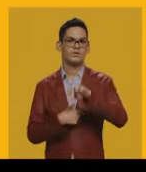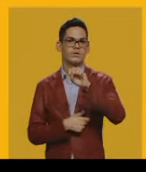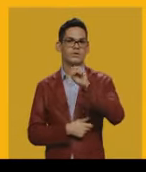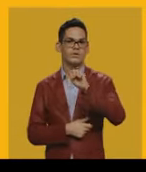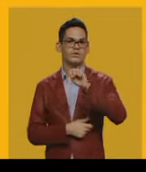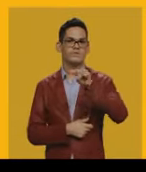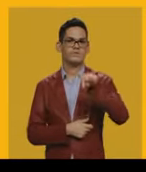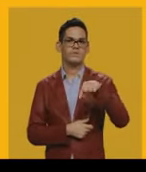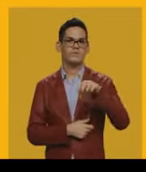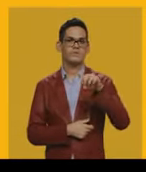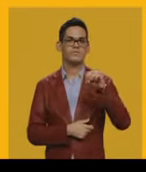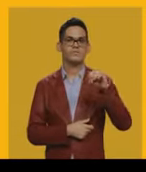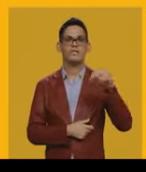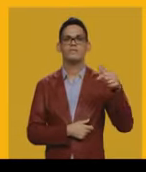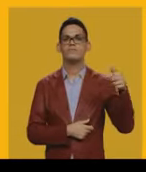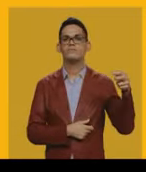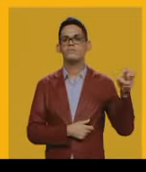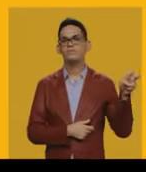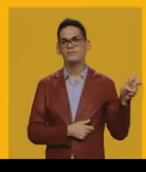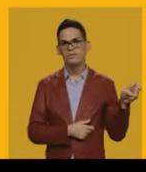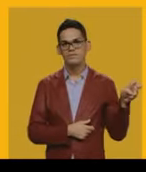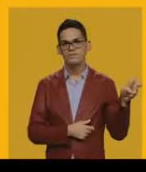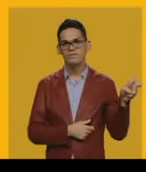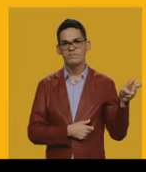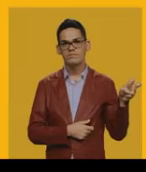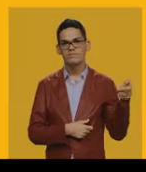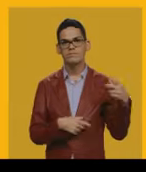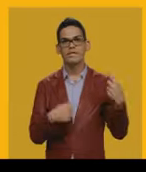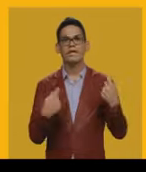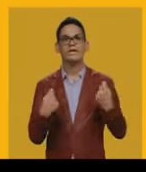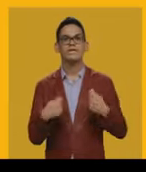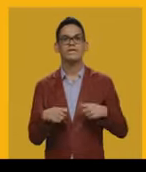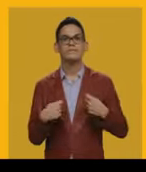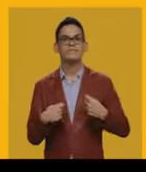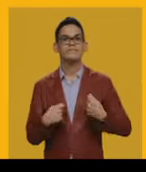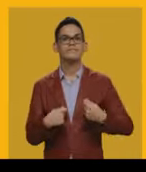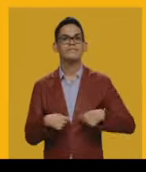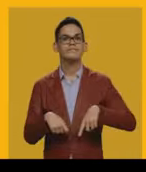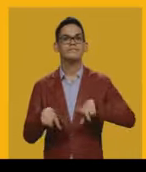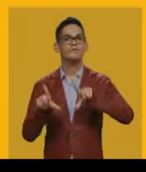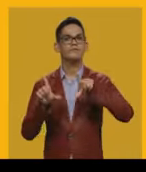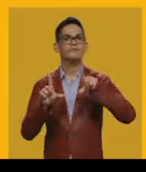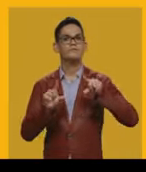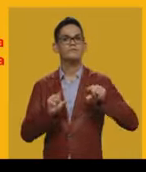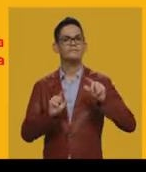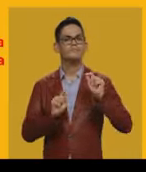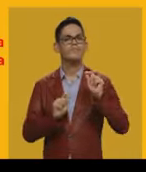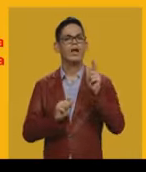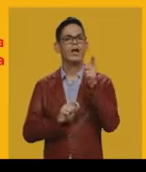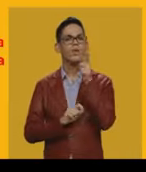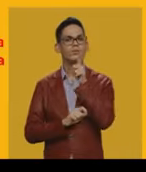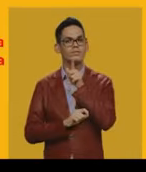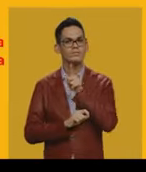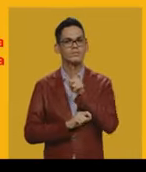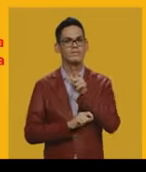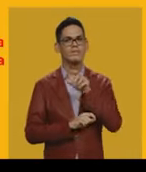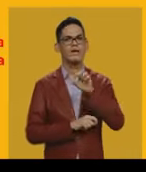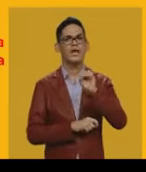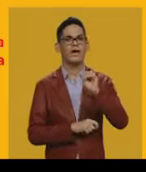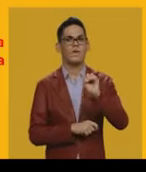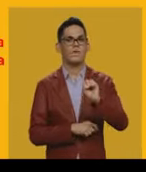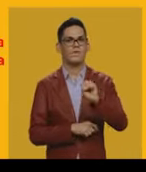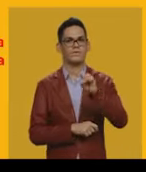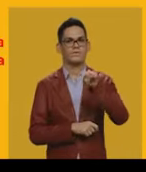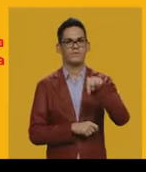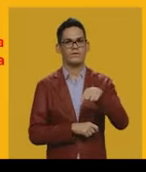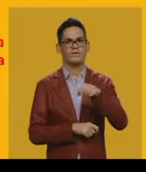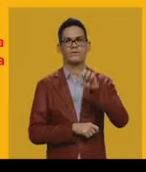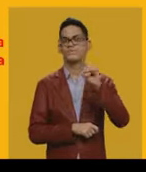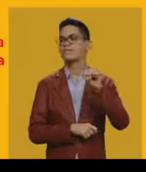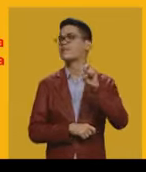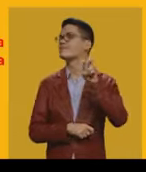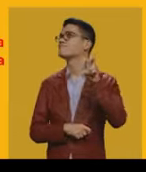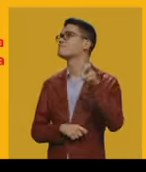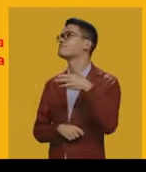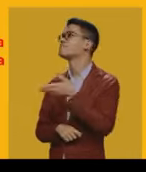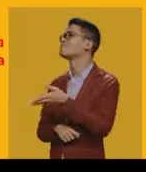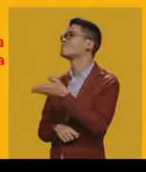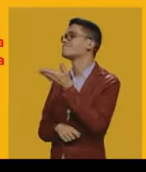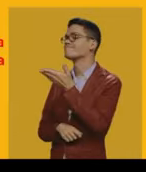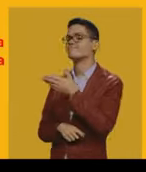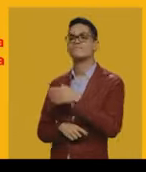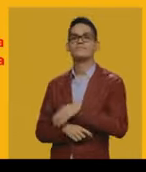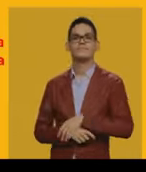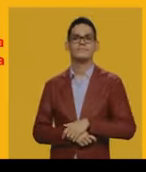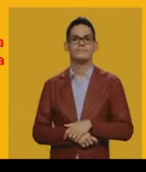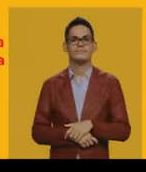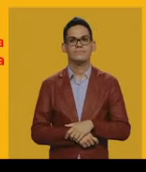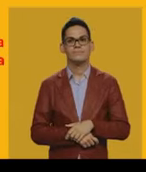8,05. Como ele quer uma nota mínima, o mínimo que ele tem que ter é 8,05 para ser aprovado no